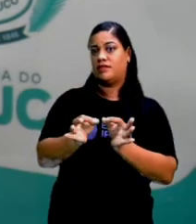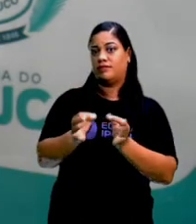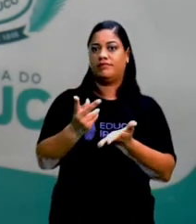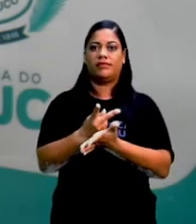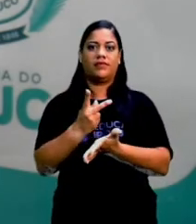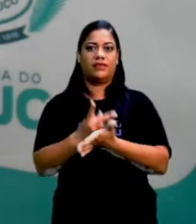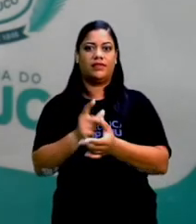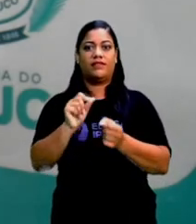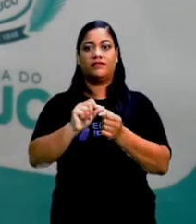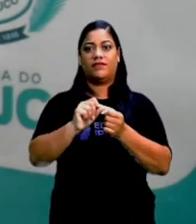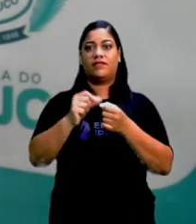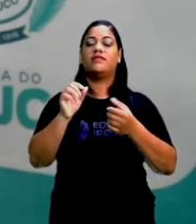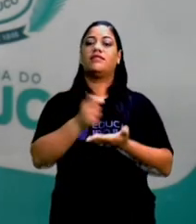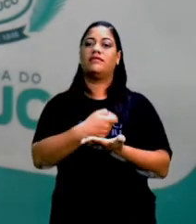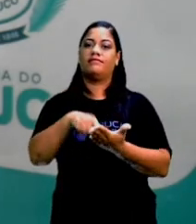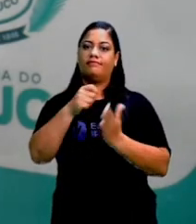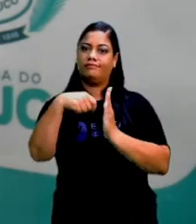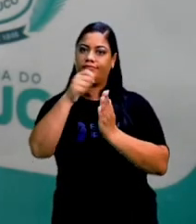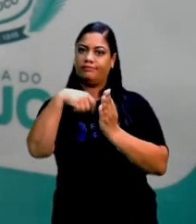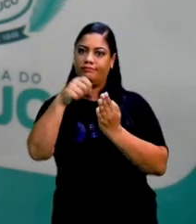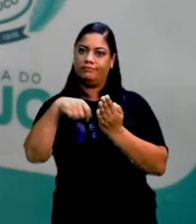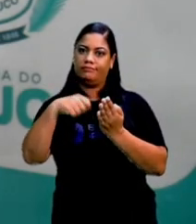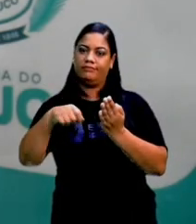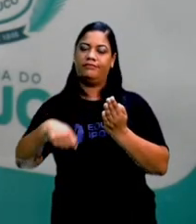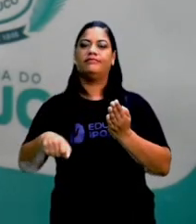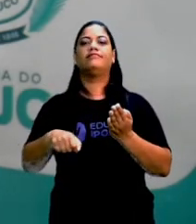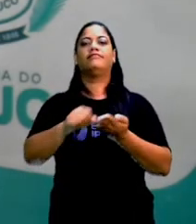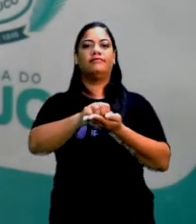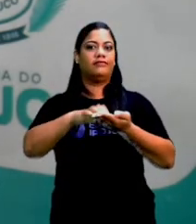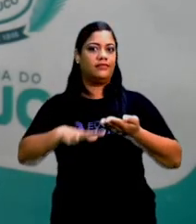Preencha essa atividade aqui. Anota tudo no caderno, que na